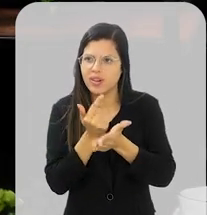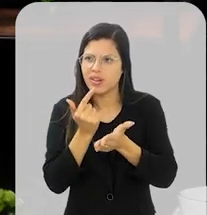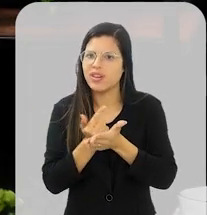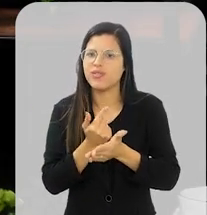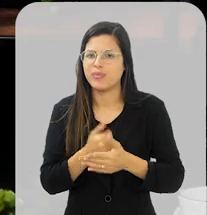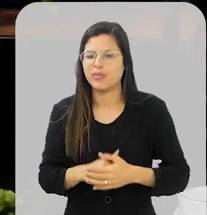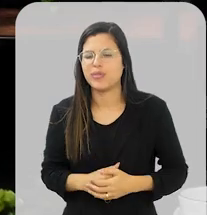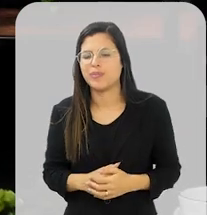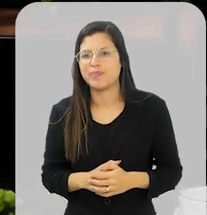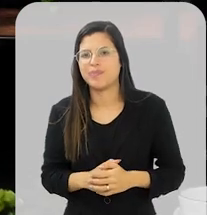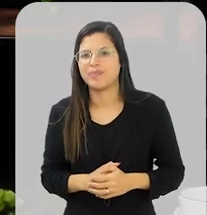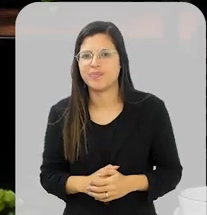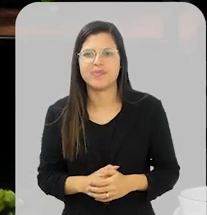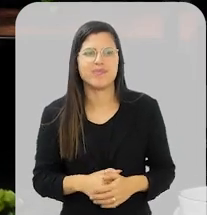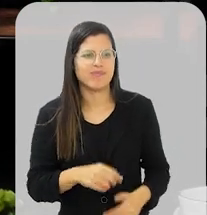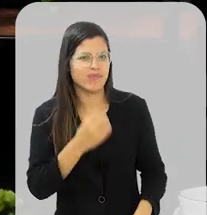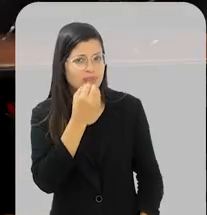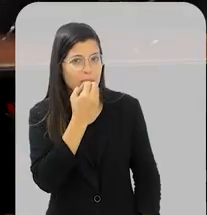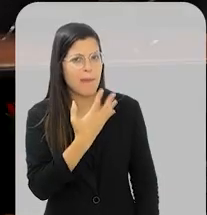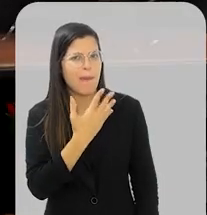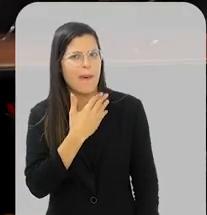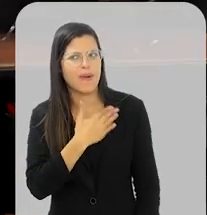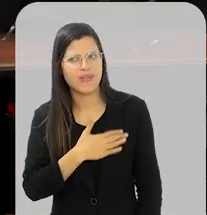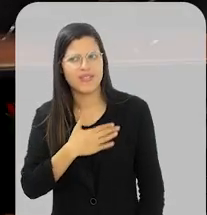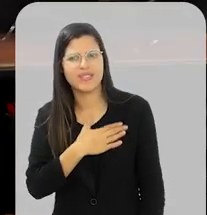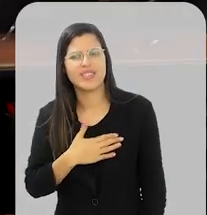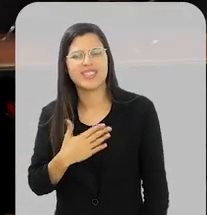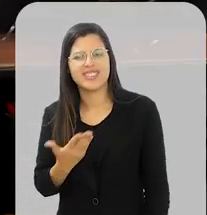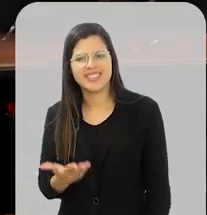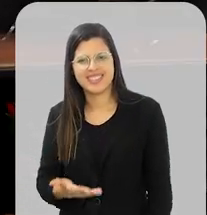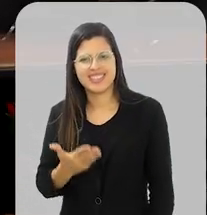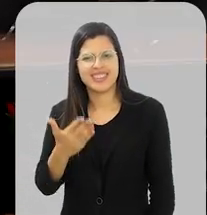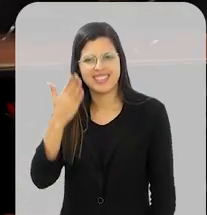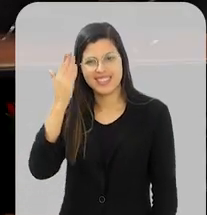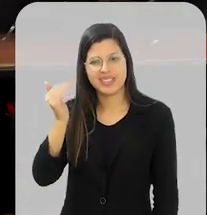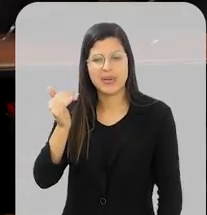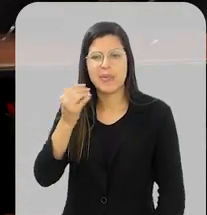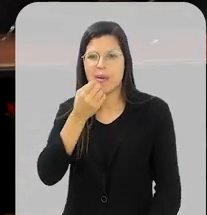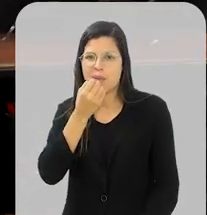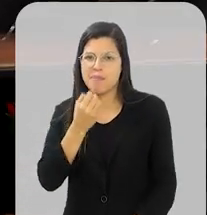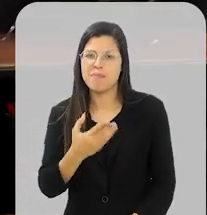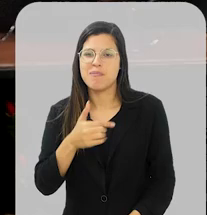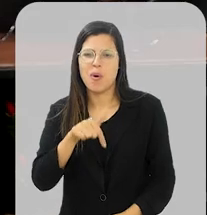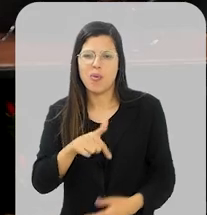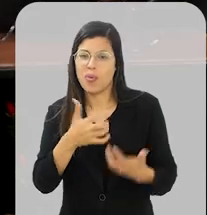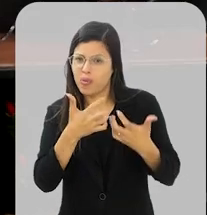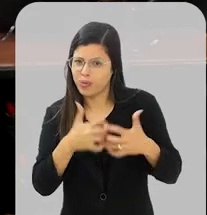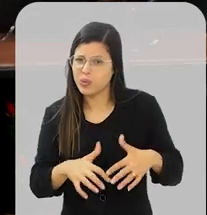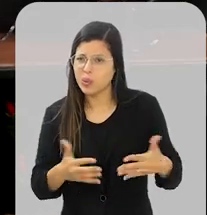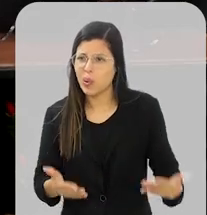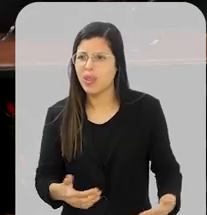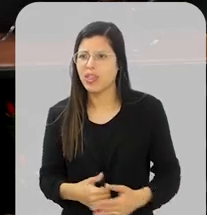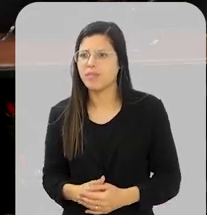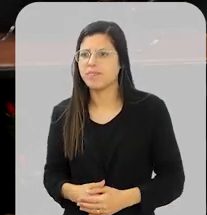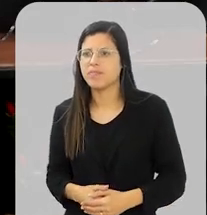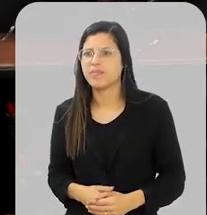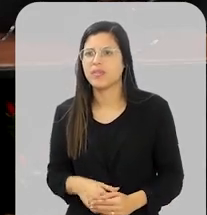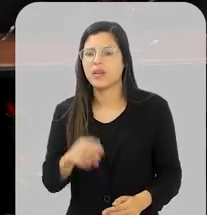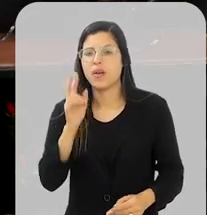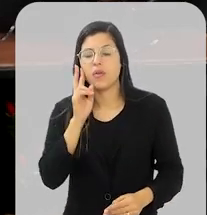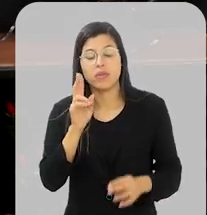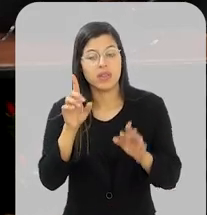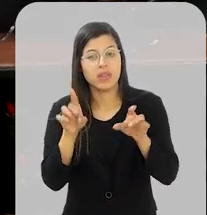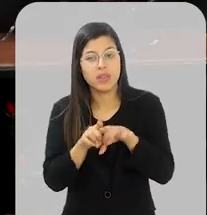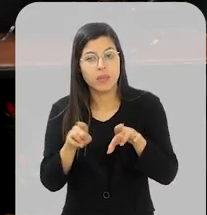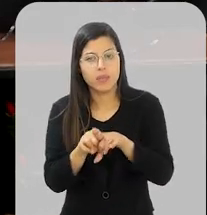fidelizados ali na Expo Religião. Isso é muito bom, gostei de saber, né, gente? É muito bom quando um filho dá certo. Eu vi